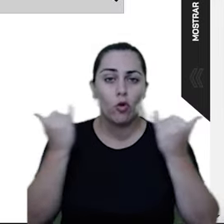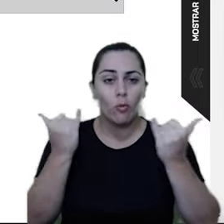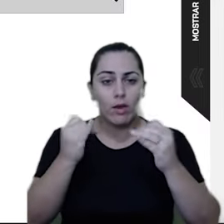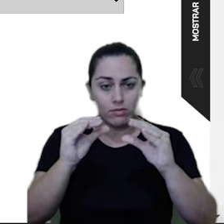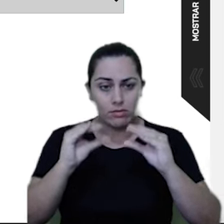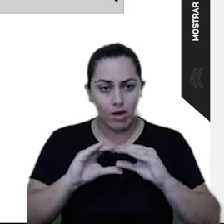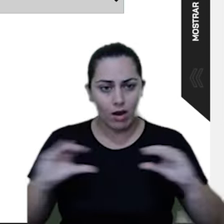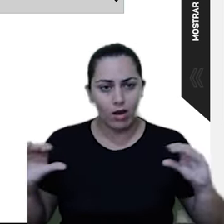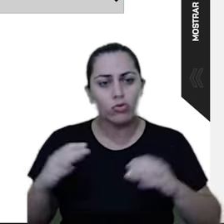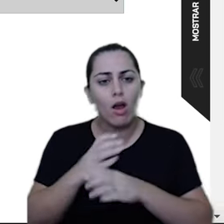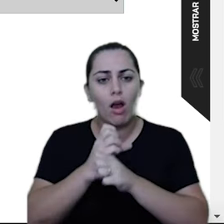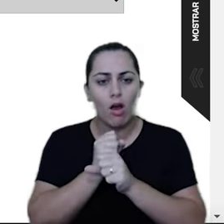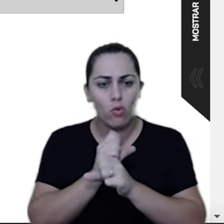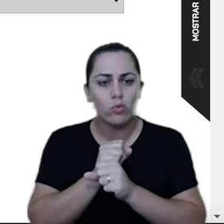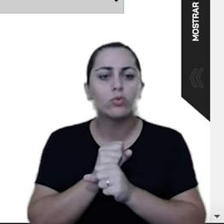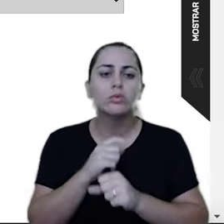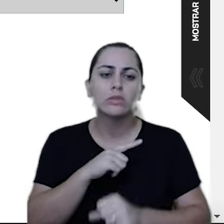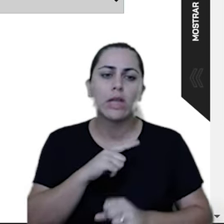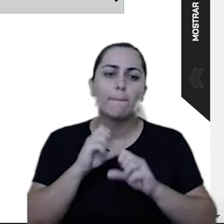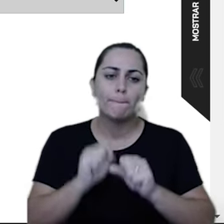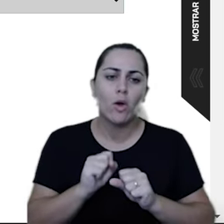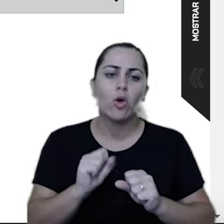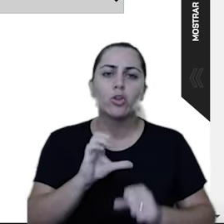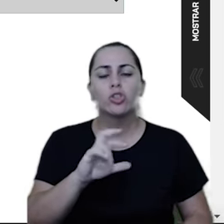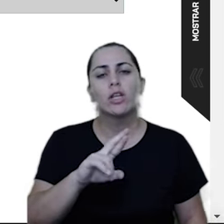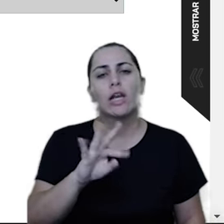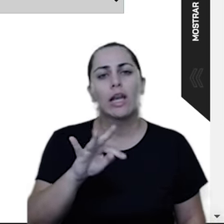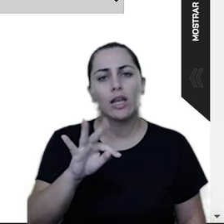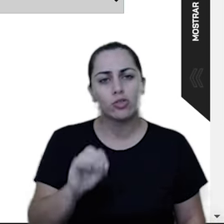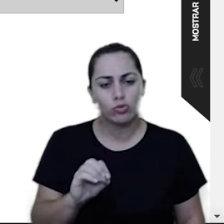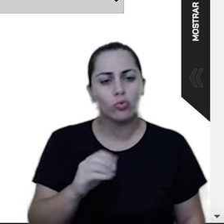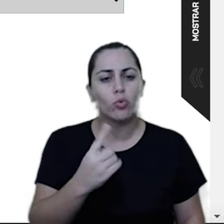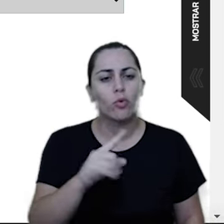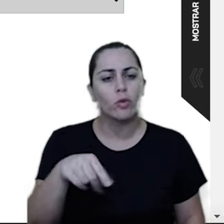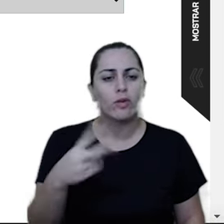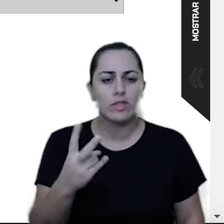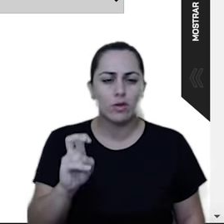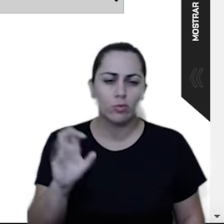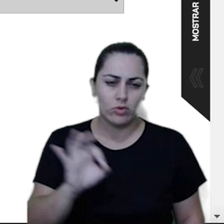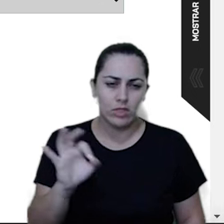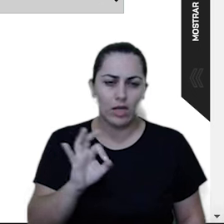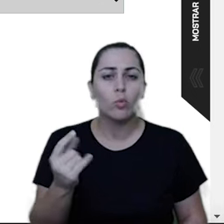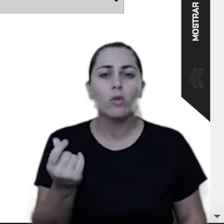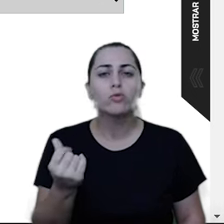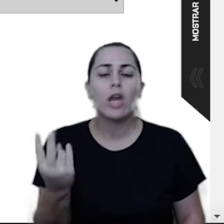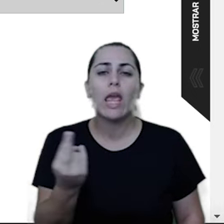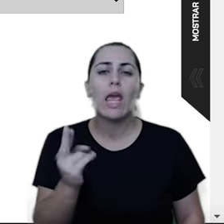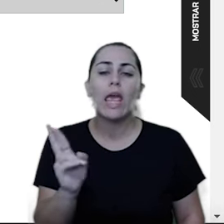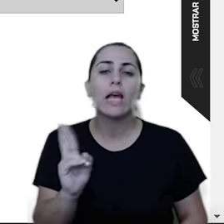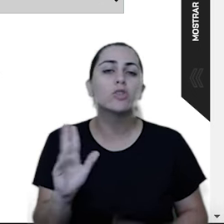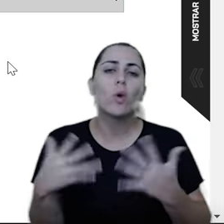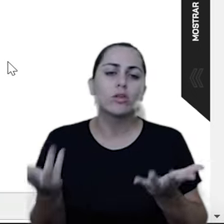adicionais o cálculo ele traz permite o crédito de 1,25% aí entre parênteses o valor em reais ou